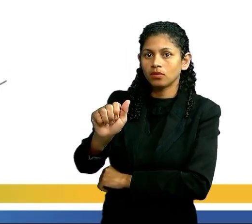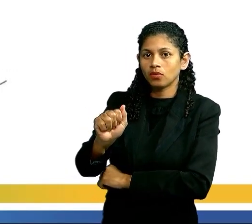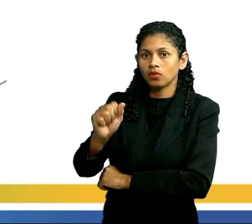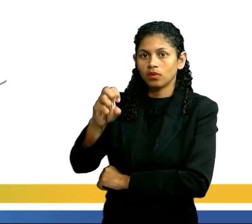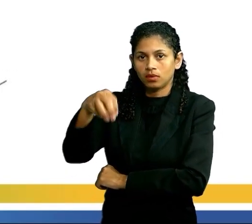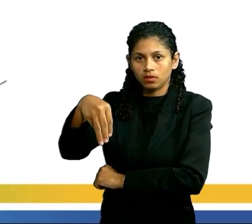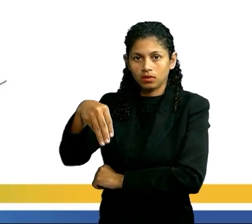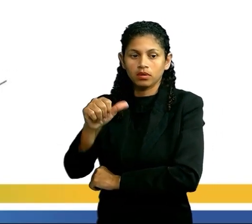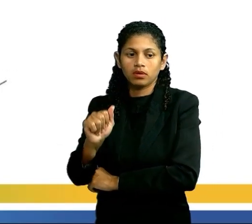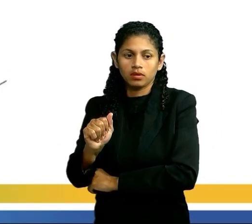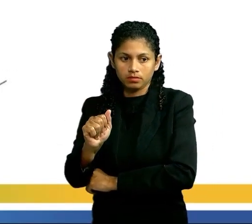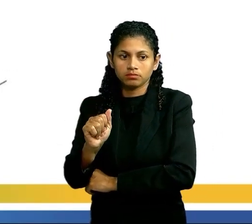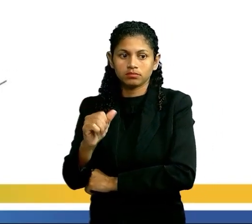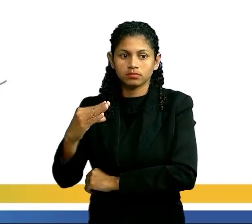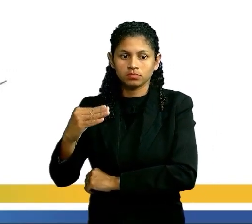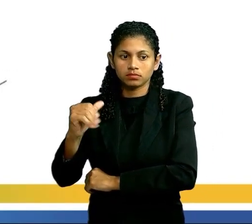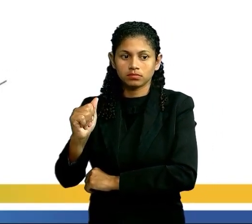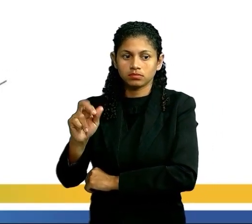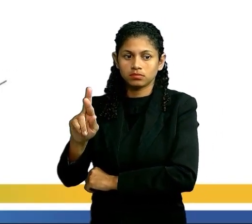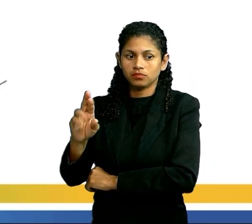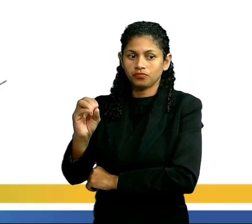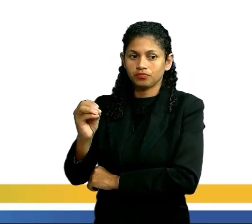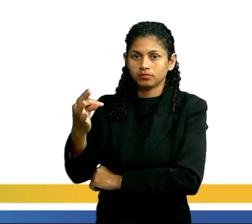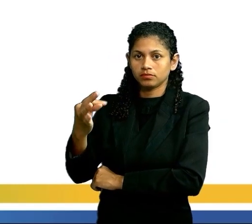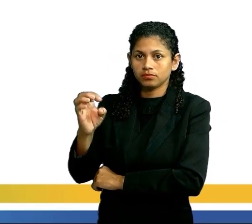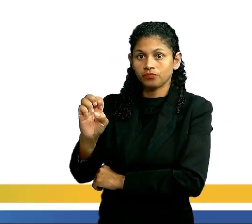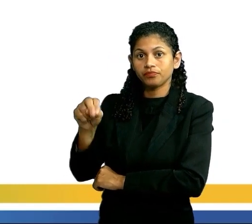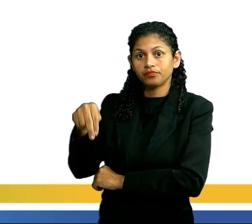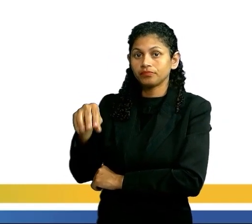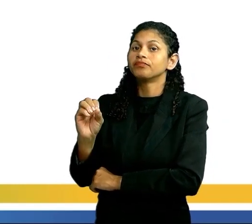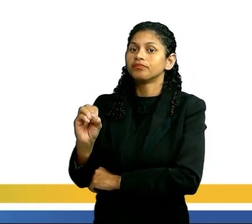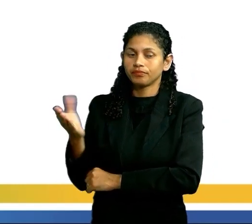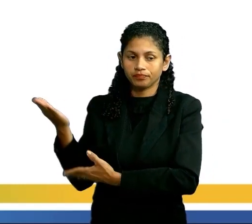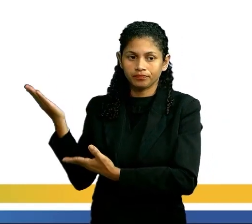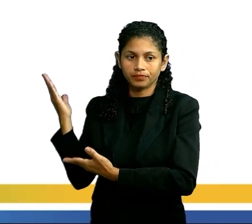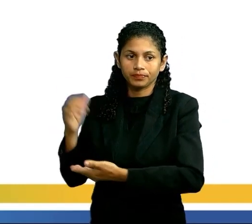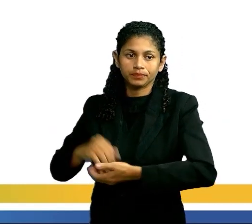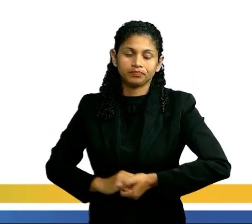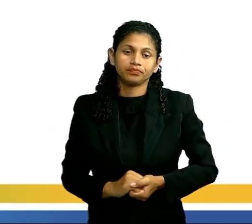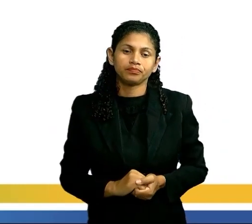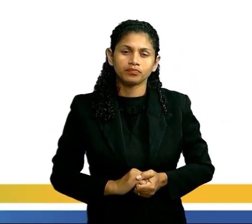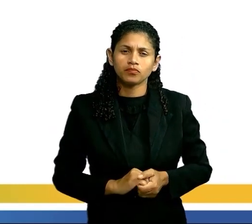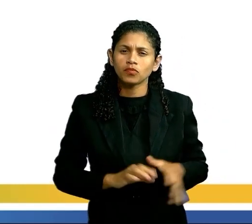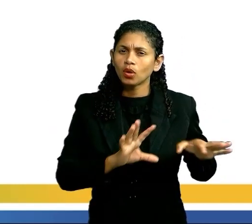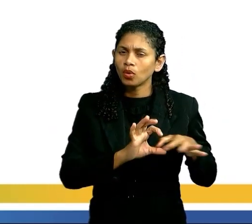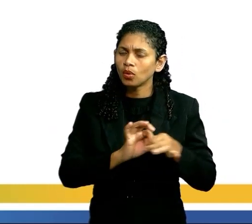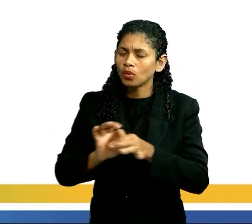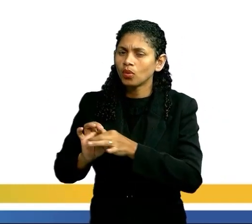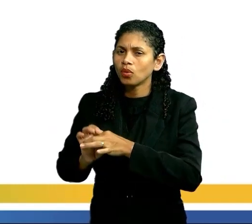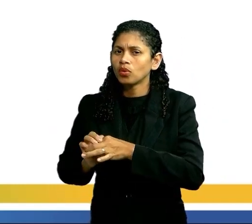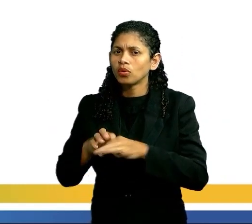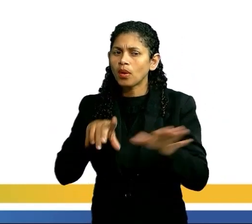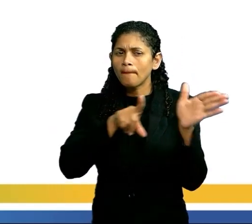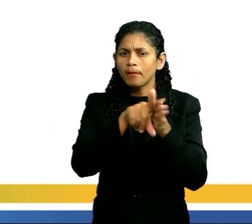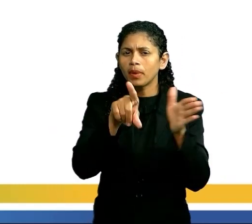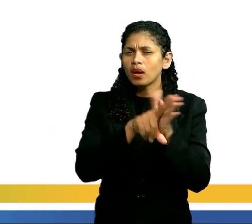embaixo, certo? Então, beleza, li o contexto. O que o comando da questão me